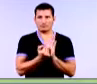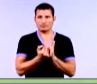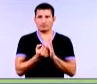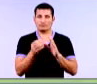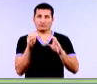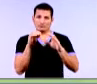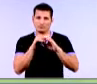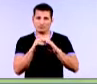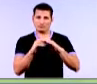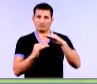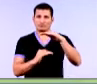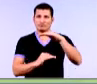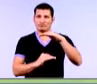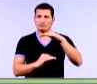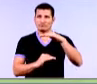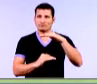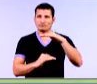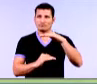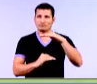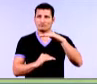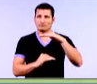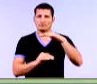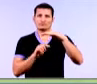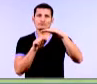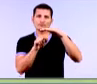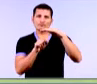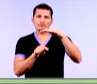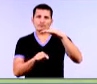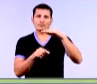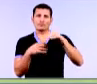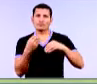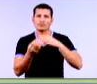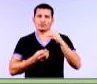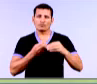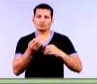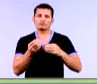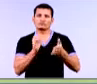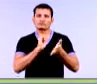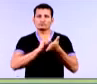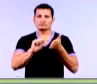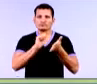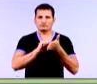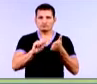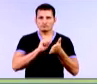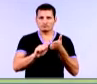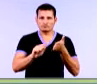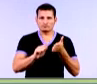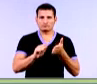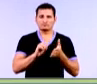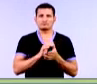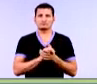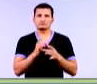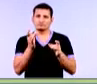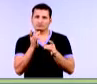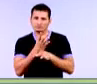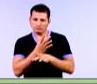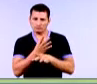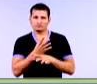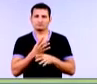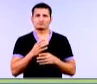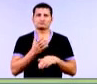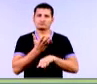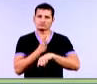de comandos, como é que eu devo proceder para escrever a solução proposta?